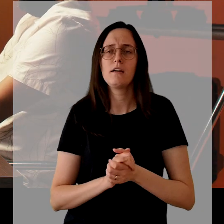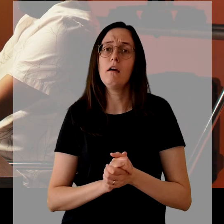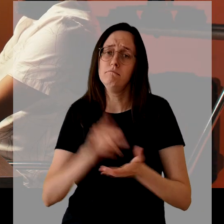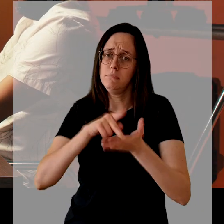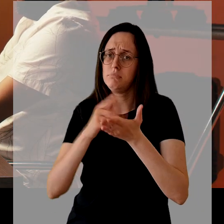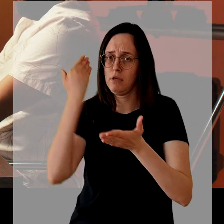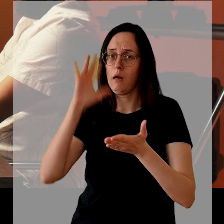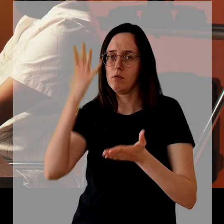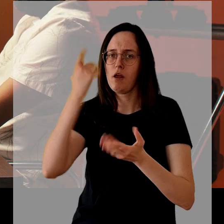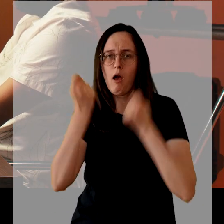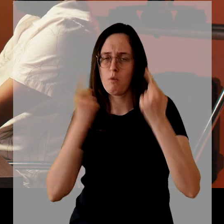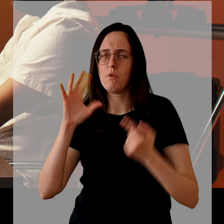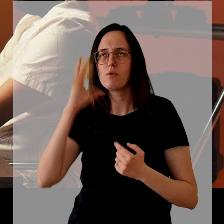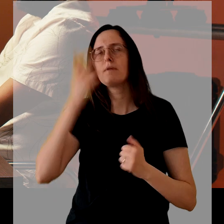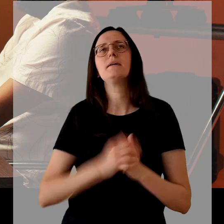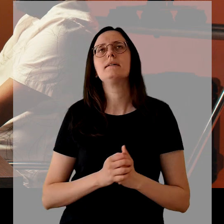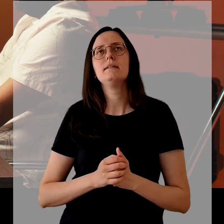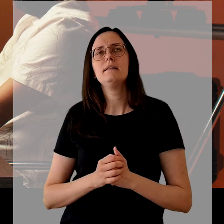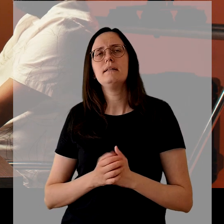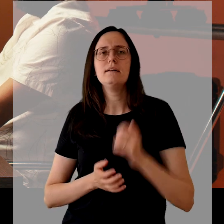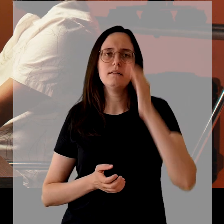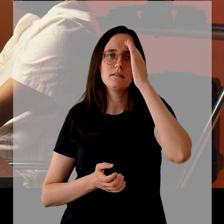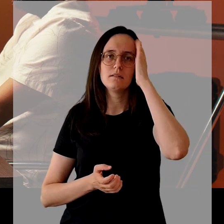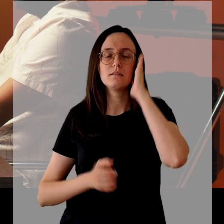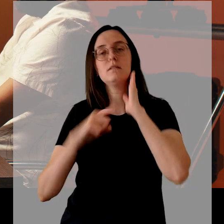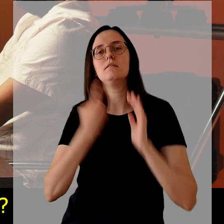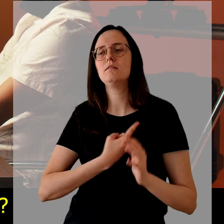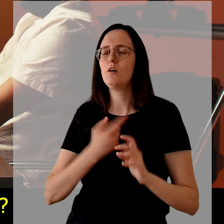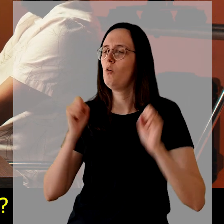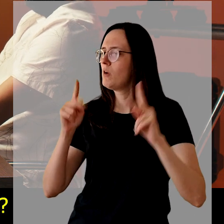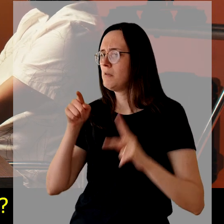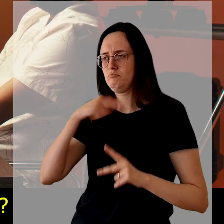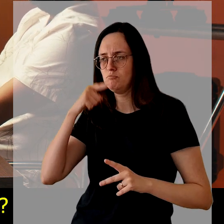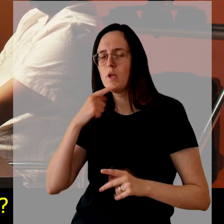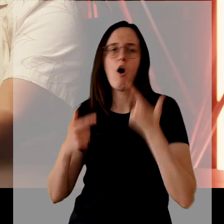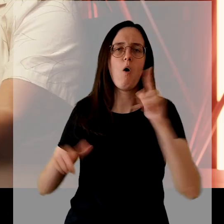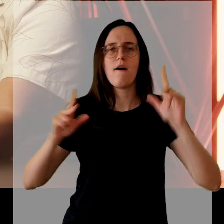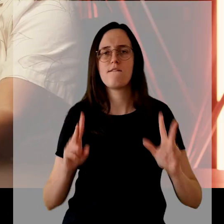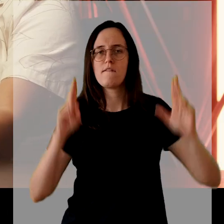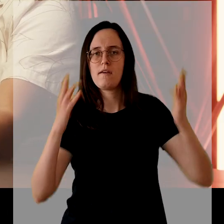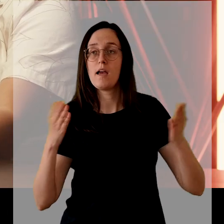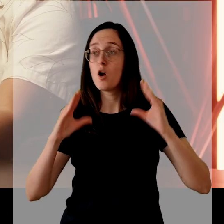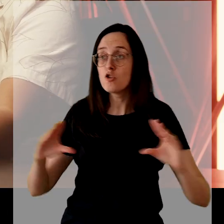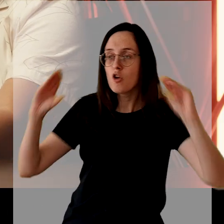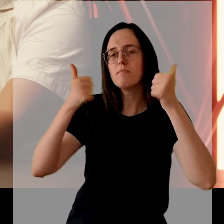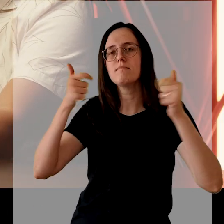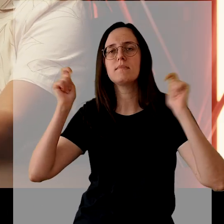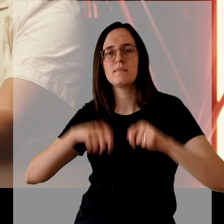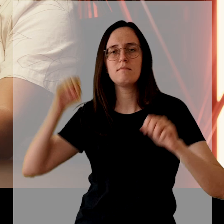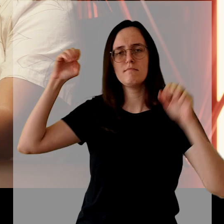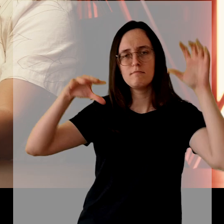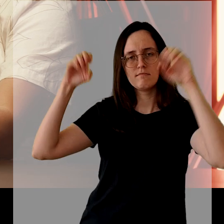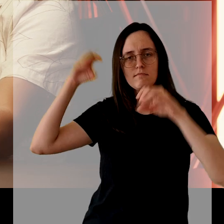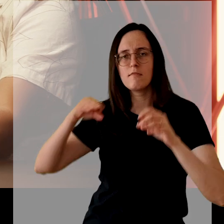e aí aconteceu algumas vezes. Então, a gente conseguia, tudo bem, vamos filmar outra cena? Tudo bem, é noite, beleza,